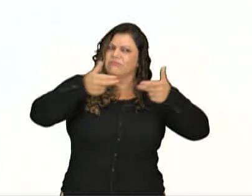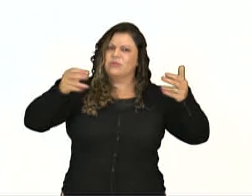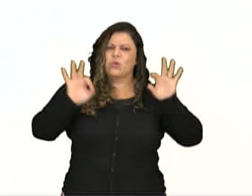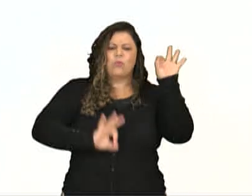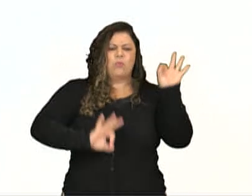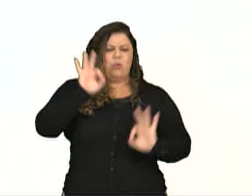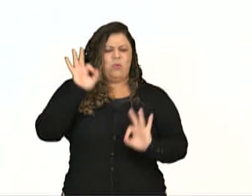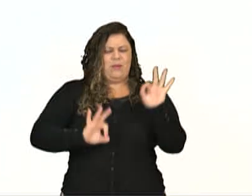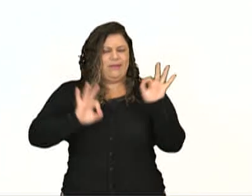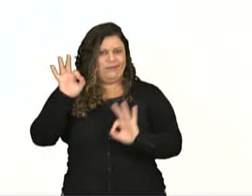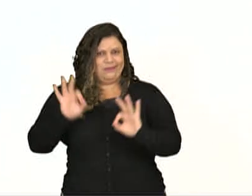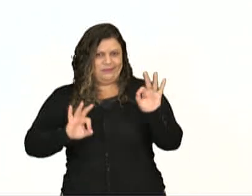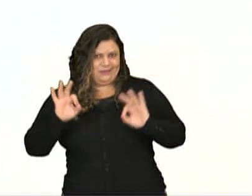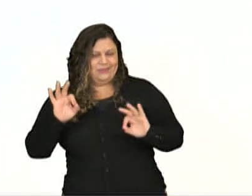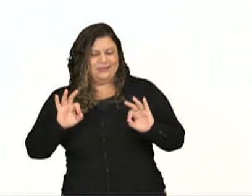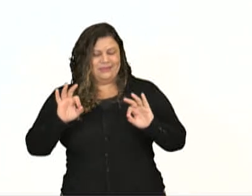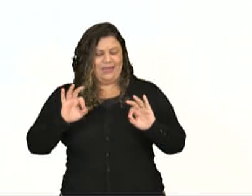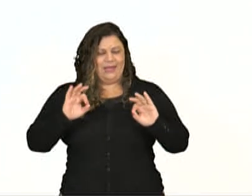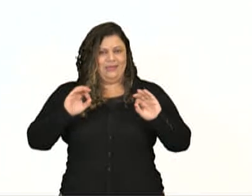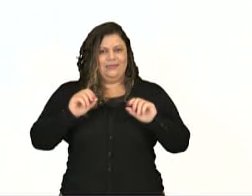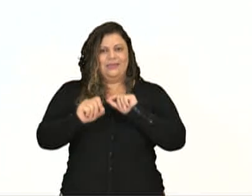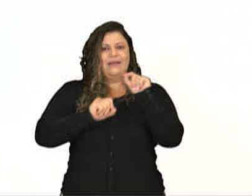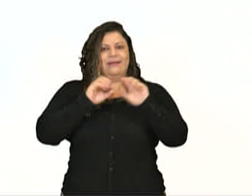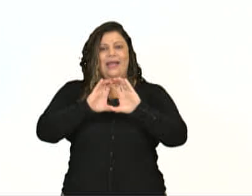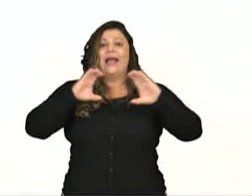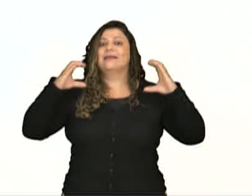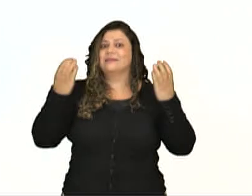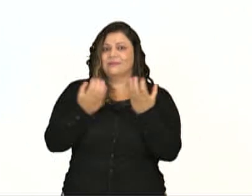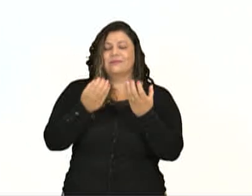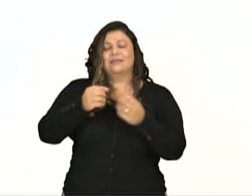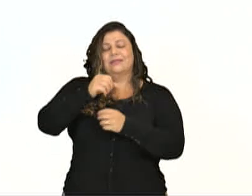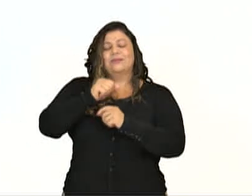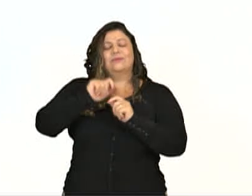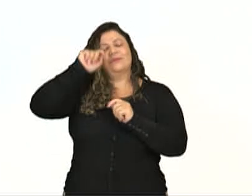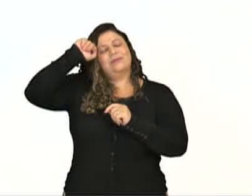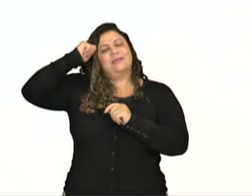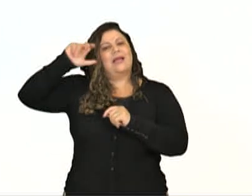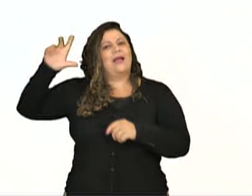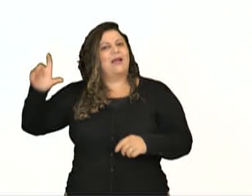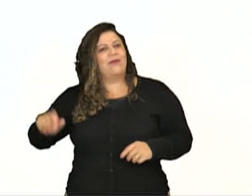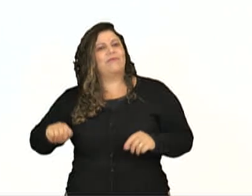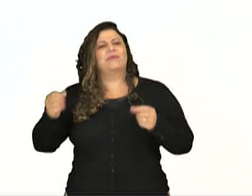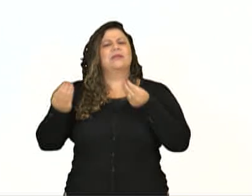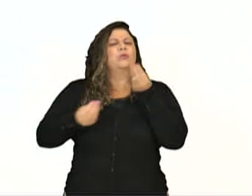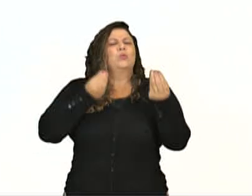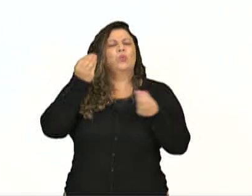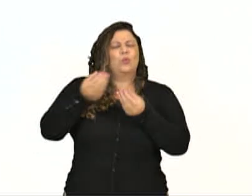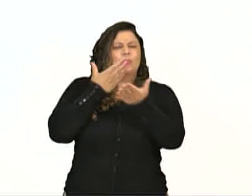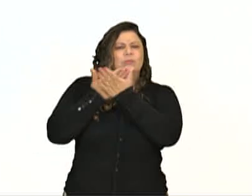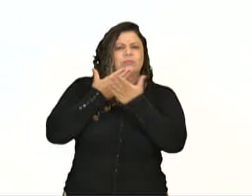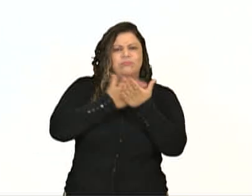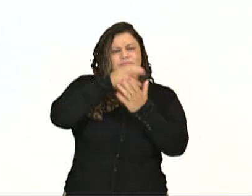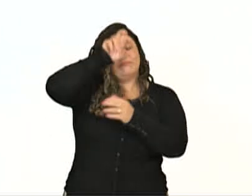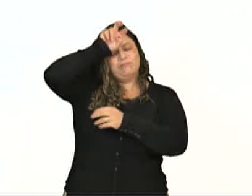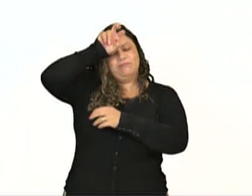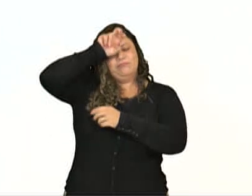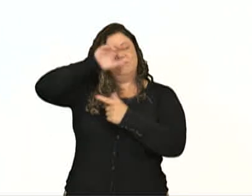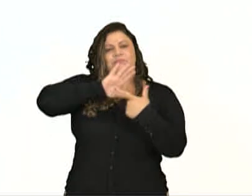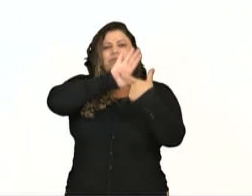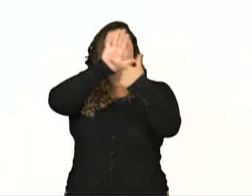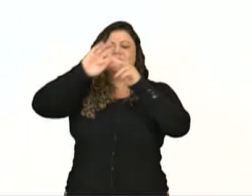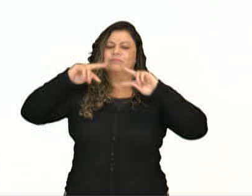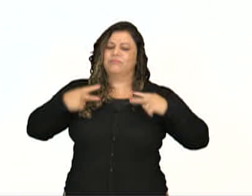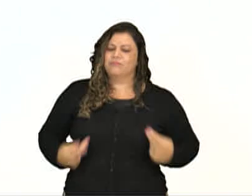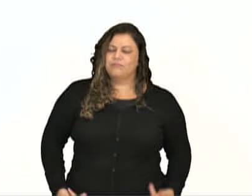civilizações africanas na antiguidade? De que forma estudar o tema Egito Antigo demonstra um momento histórico da humanidade?